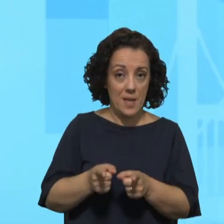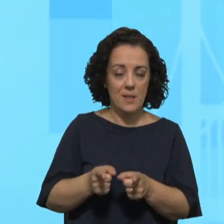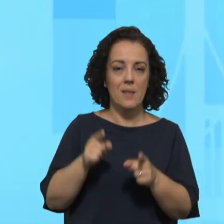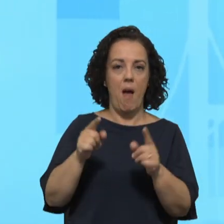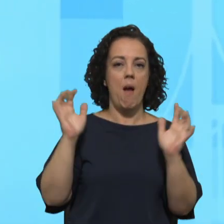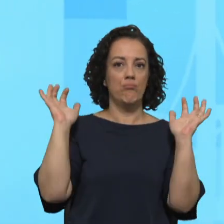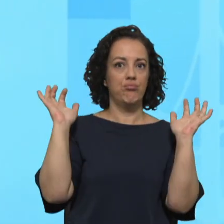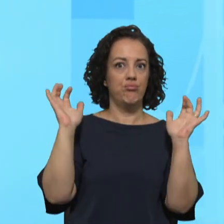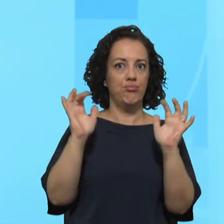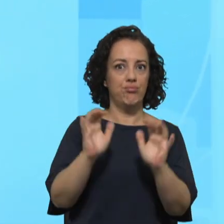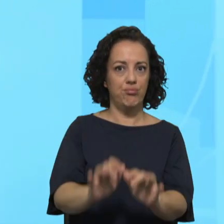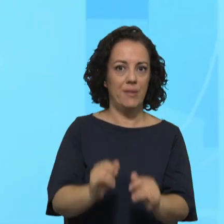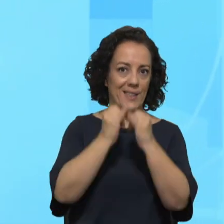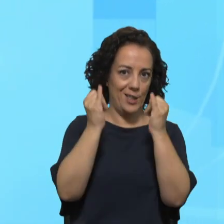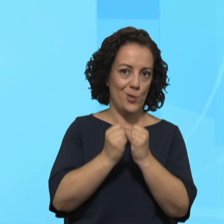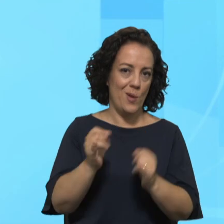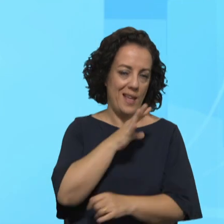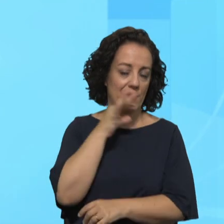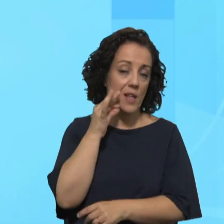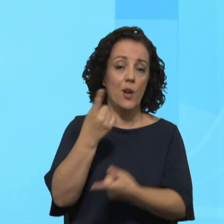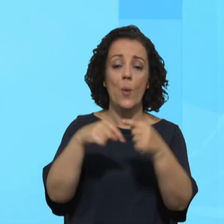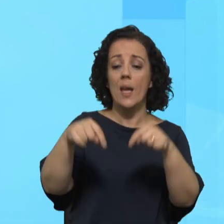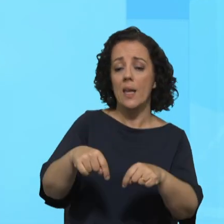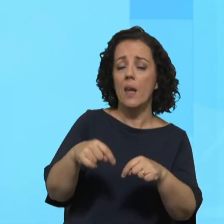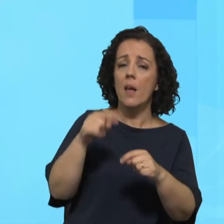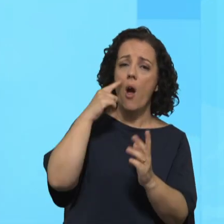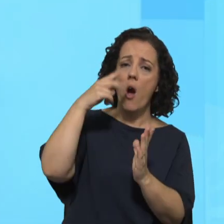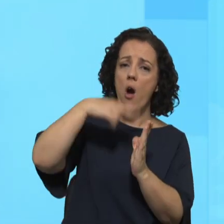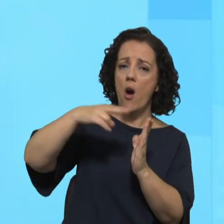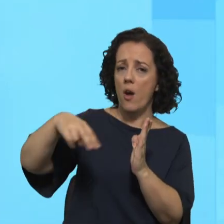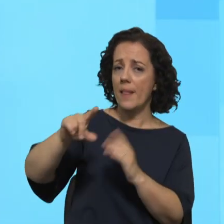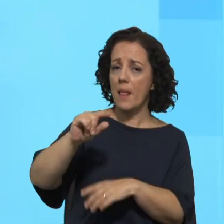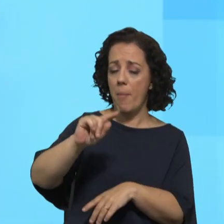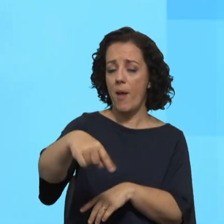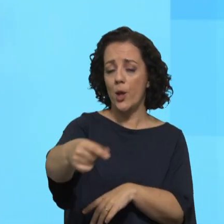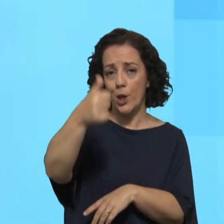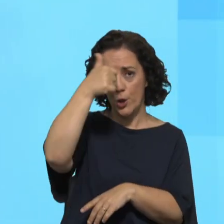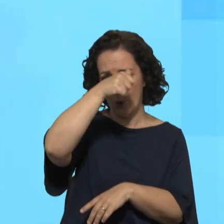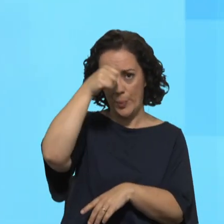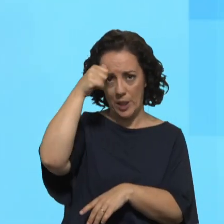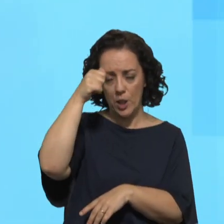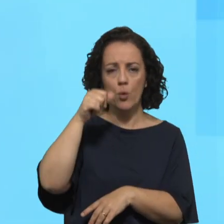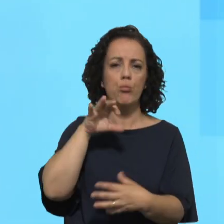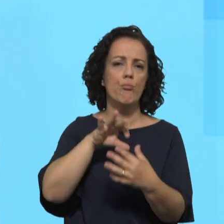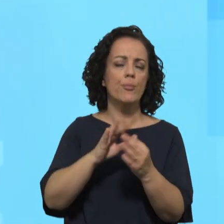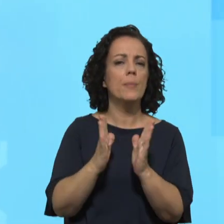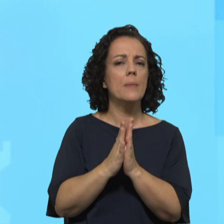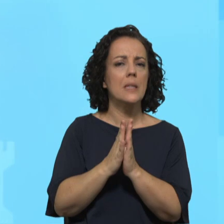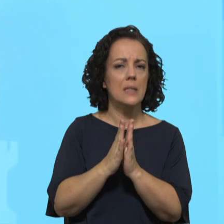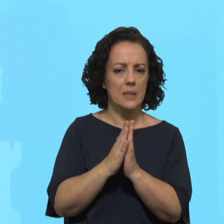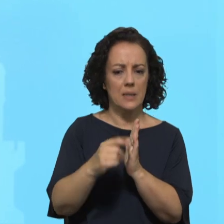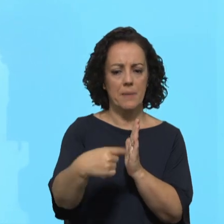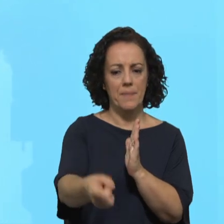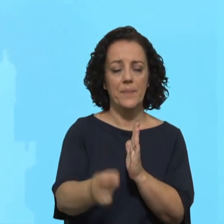internacional aniversária. Entretanto, nós aqui olhamos também já o domingo e, nomeadamente, a liturgia deste